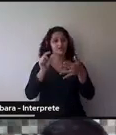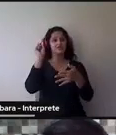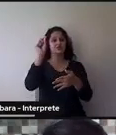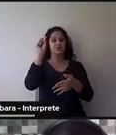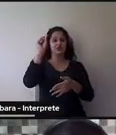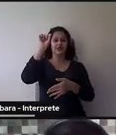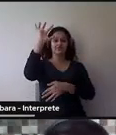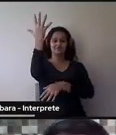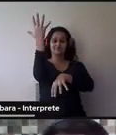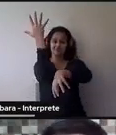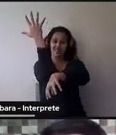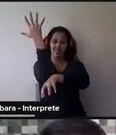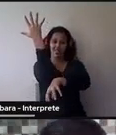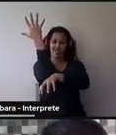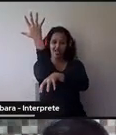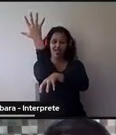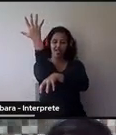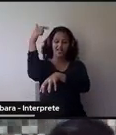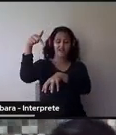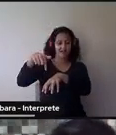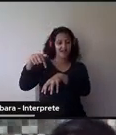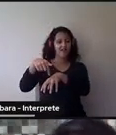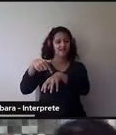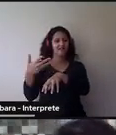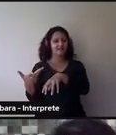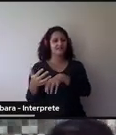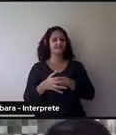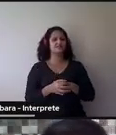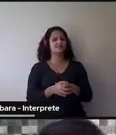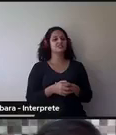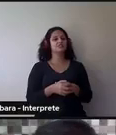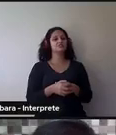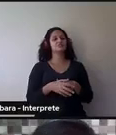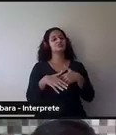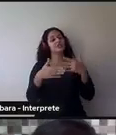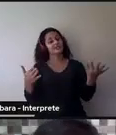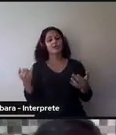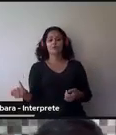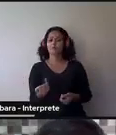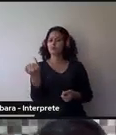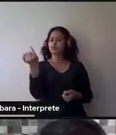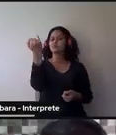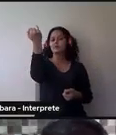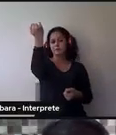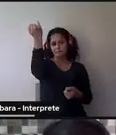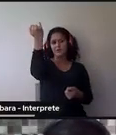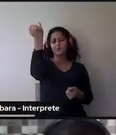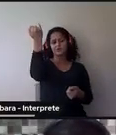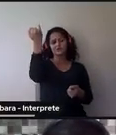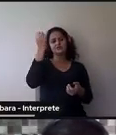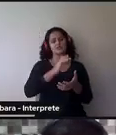estratégia ecológica, né, como essa importância de decomposição, como também, entre outras,